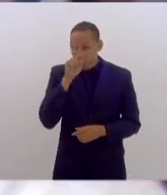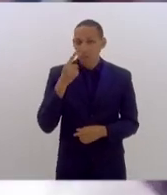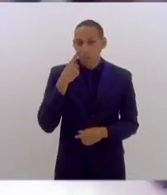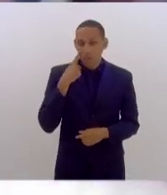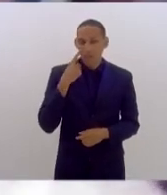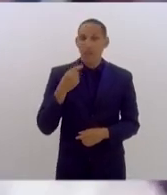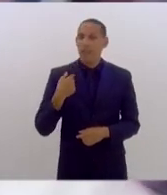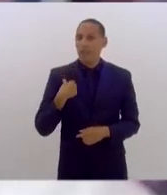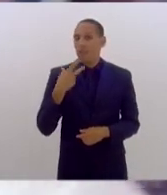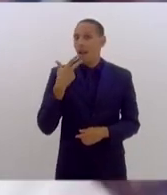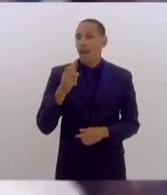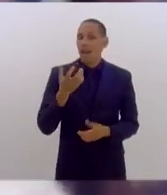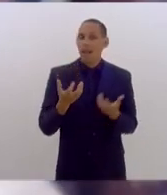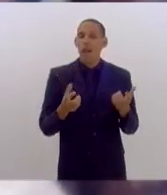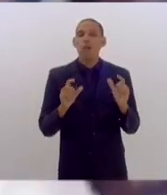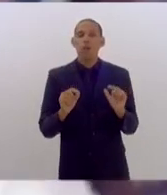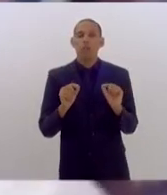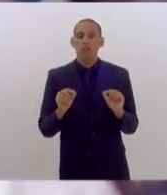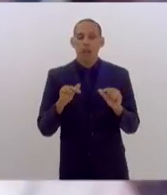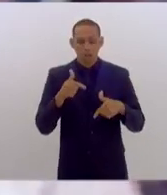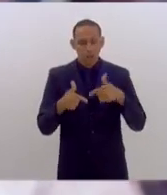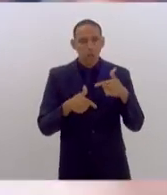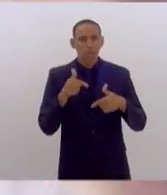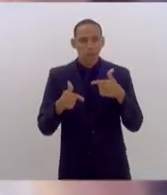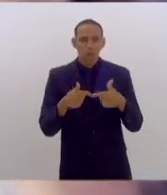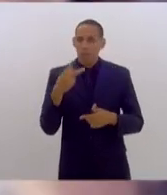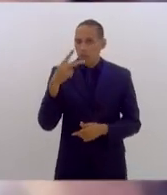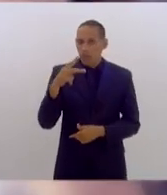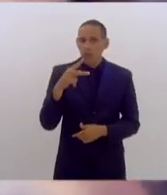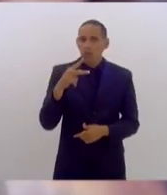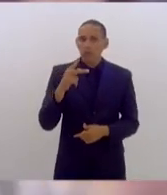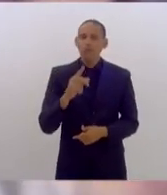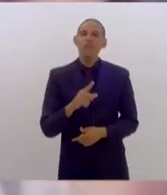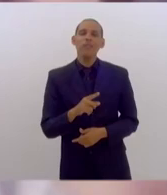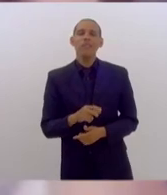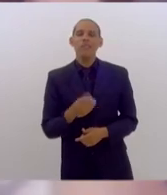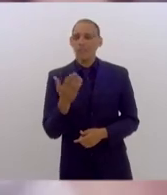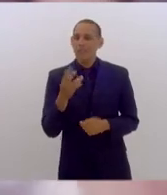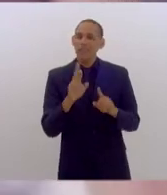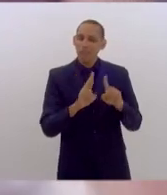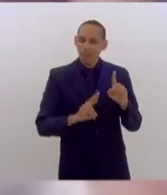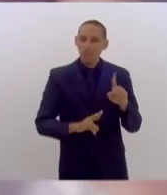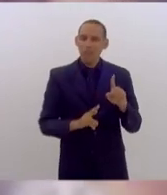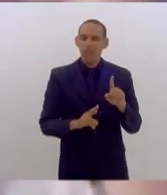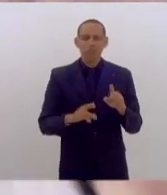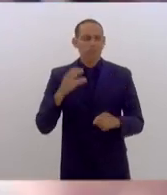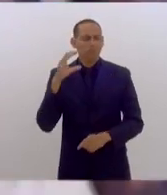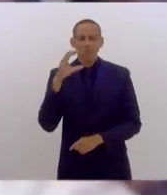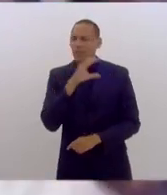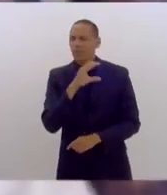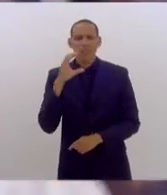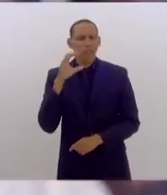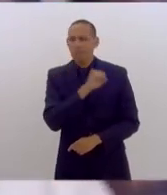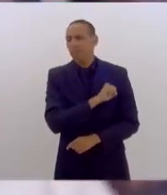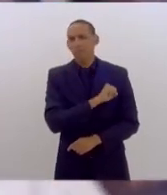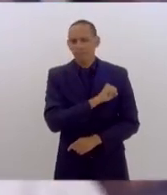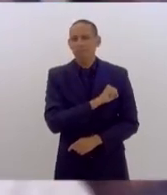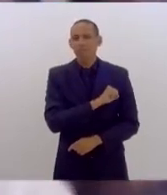eu quero dizer que esse trabalho seu aí nosso ela de uma insuficiência